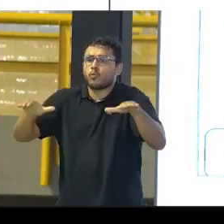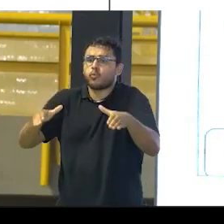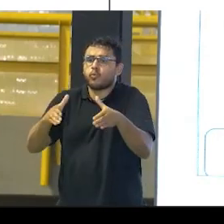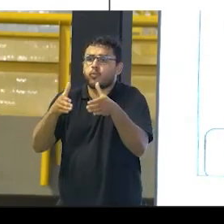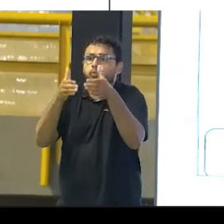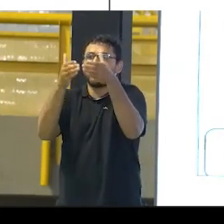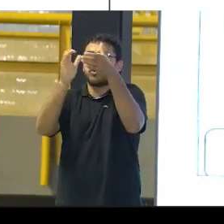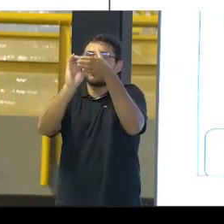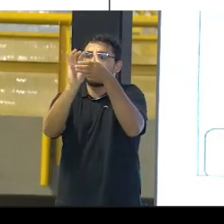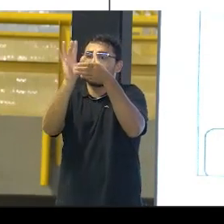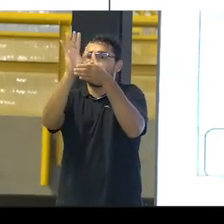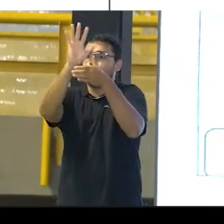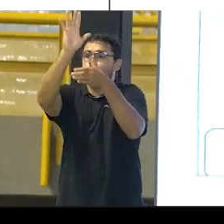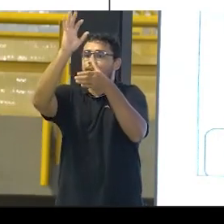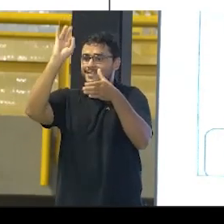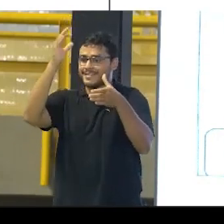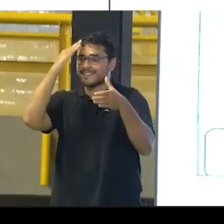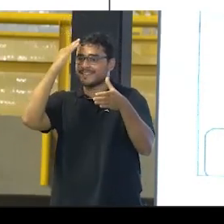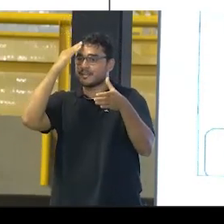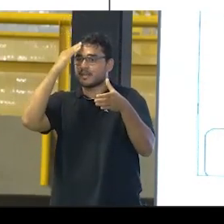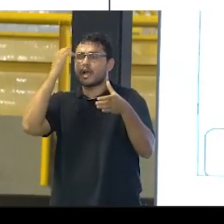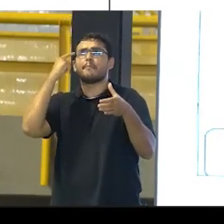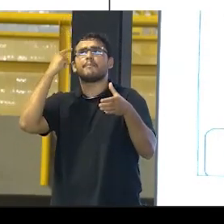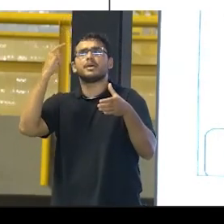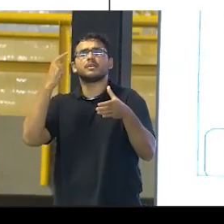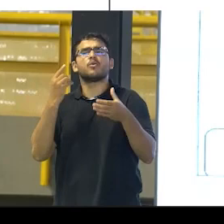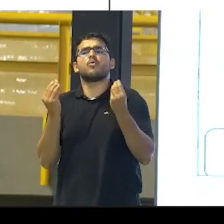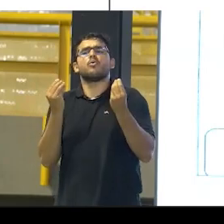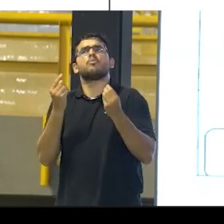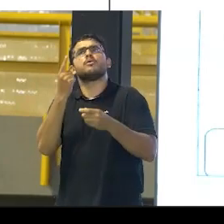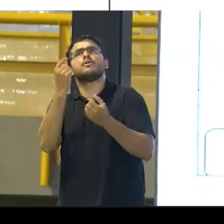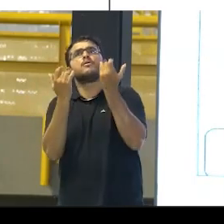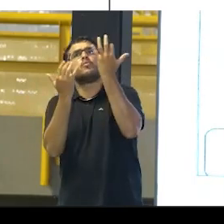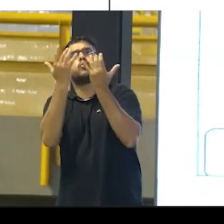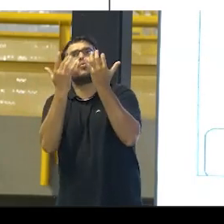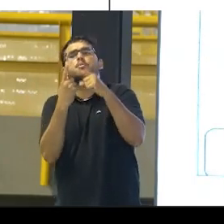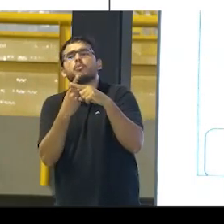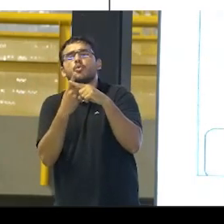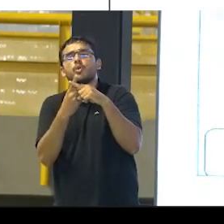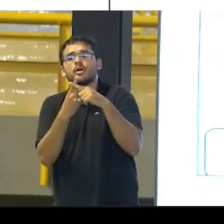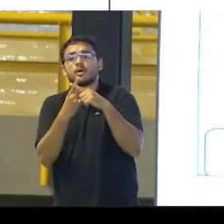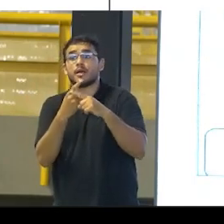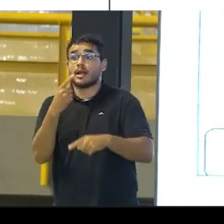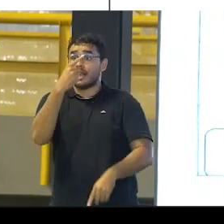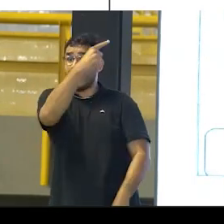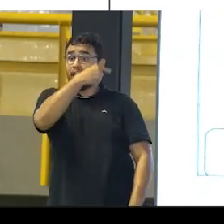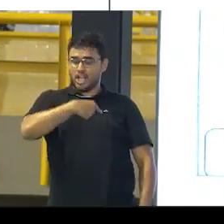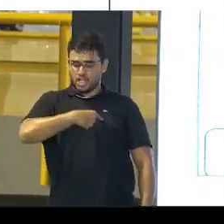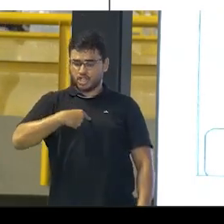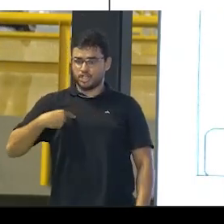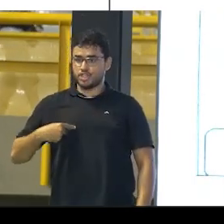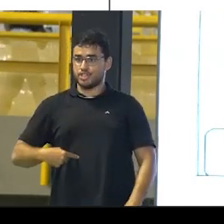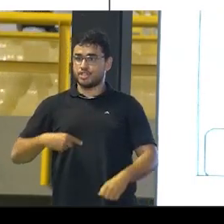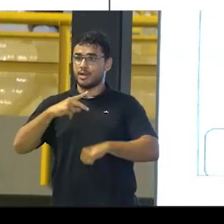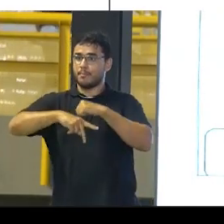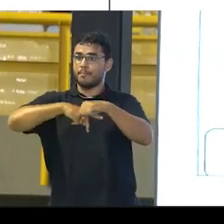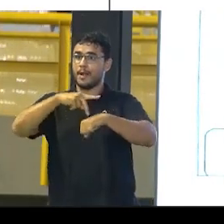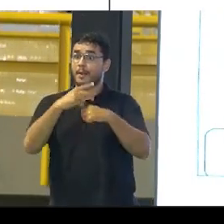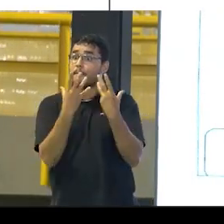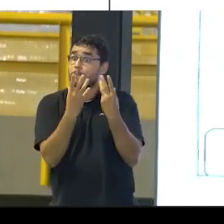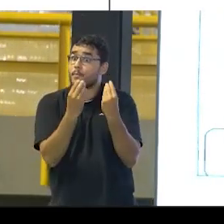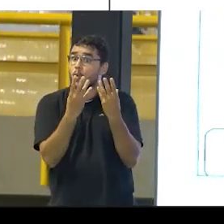daquela energia para poder estudar, para poder fazer alguma atividade, você não vai levar em consideração a questão do